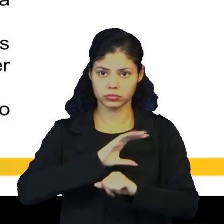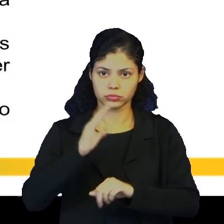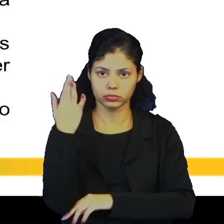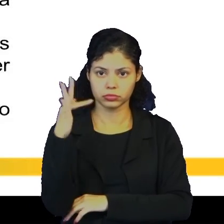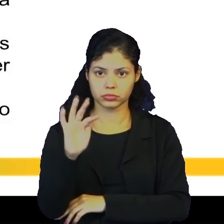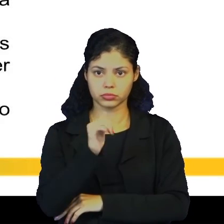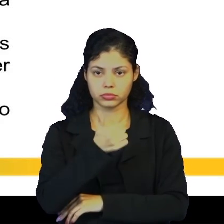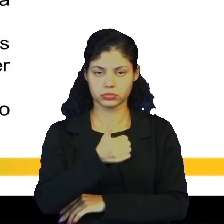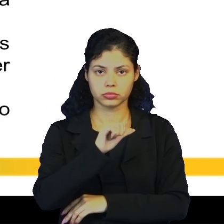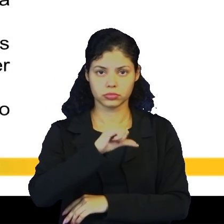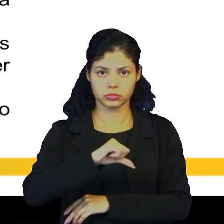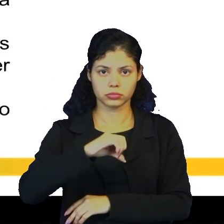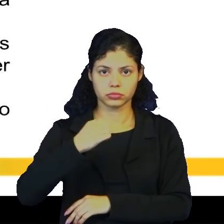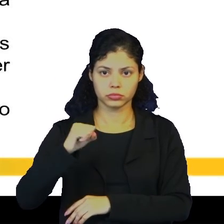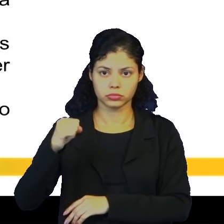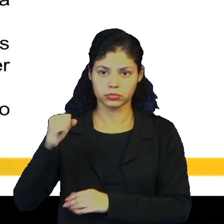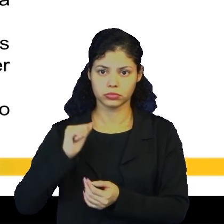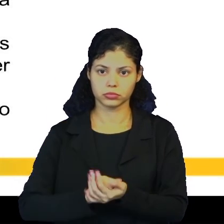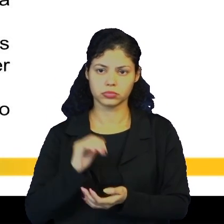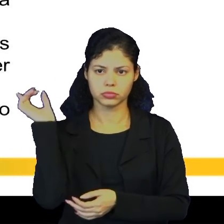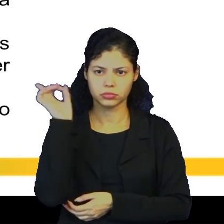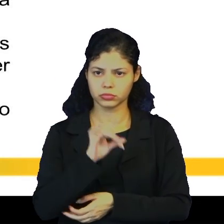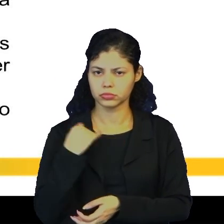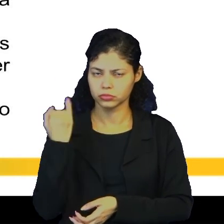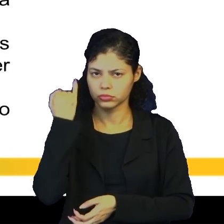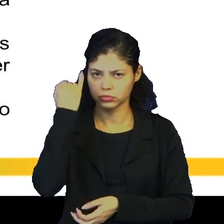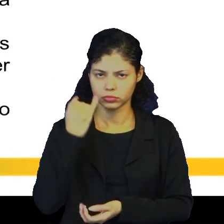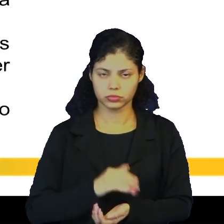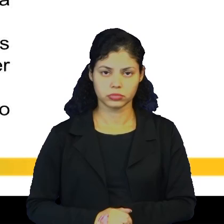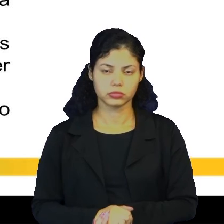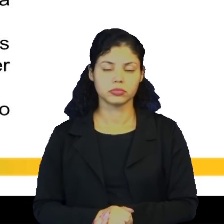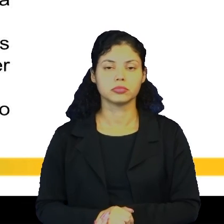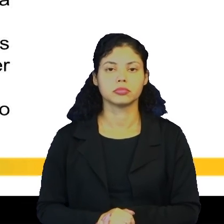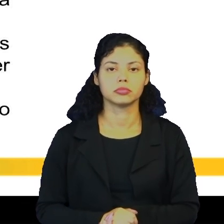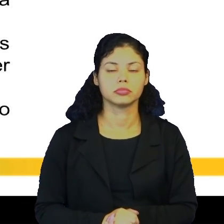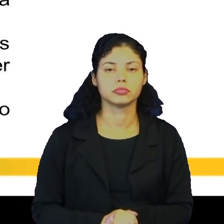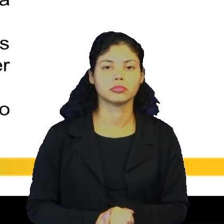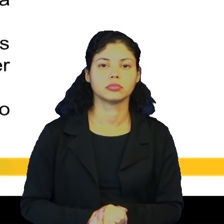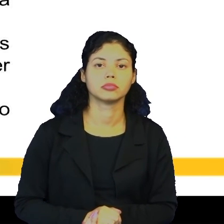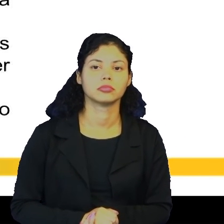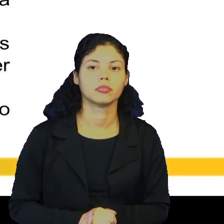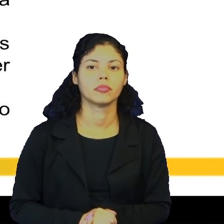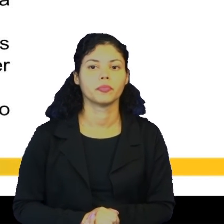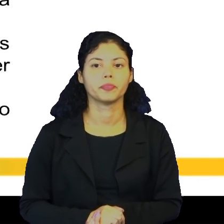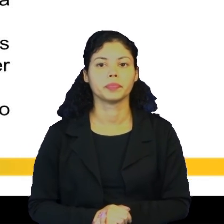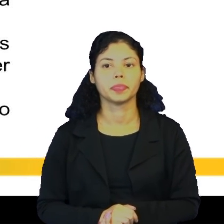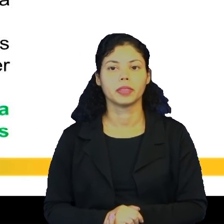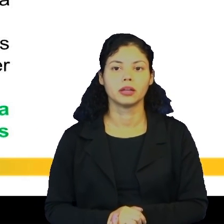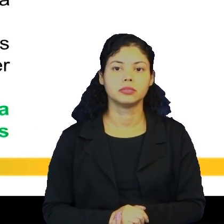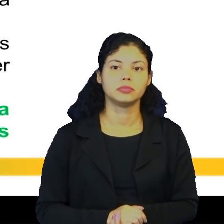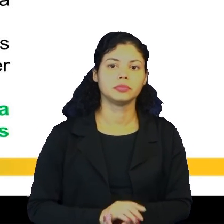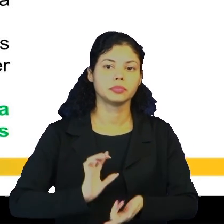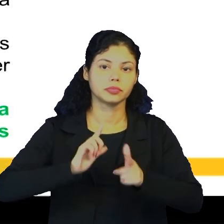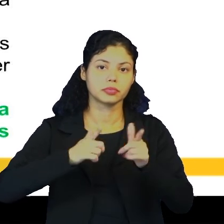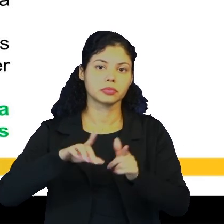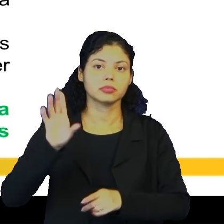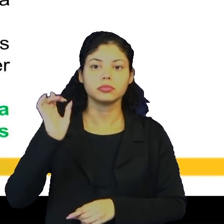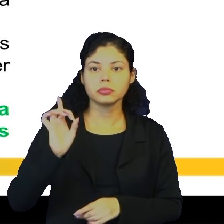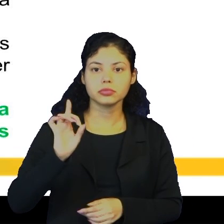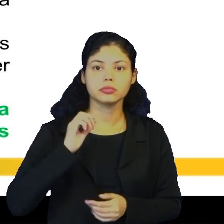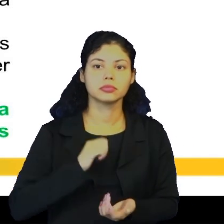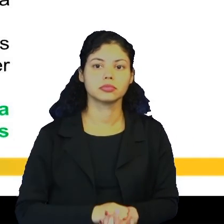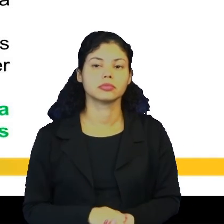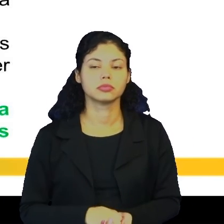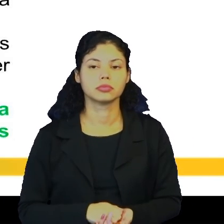de 88, é fundamento dos direitos humanos. Vamos lá, pensando na resposta, que é a